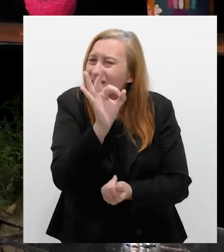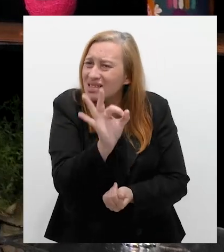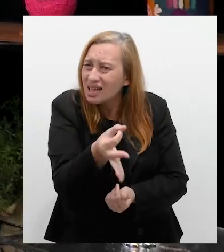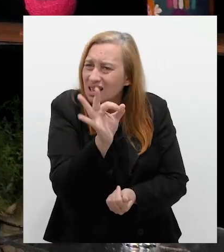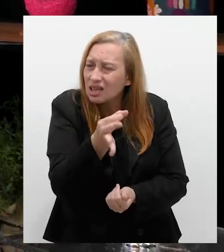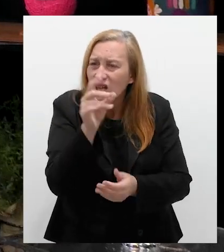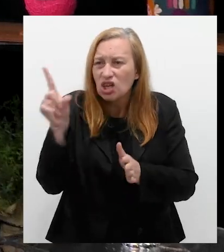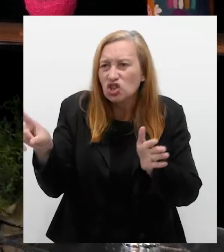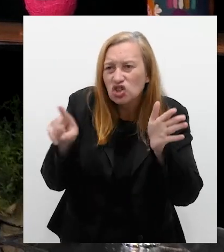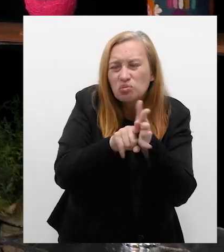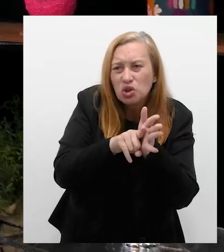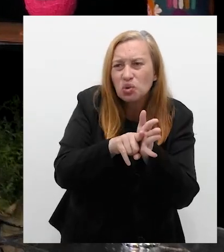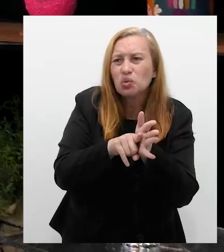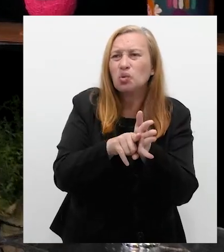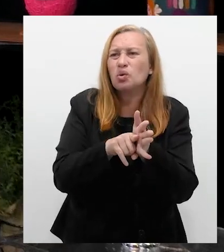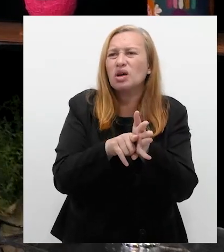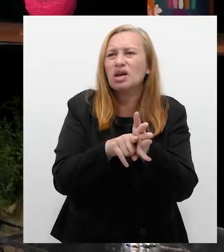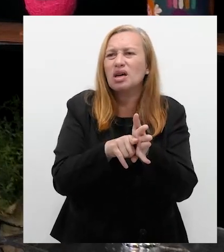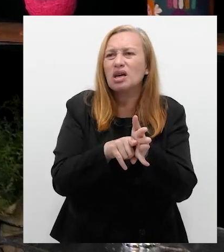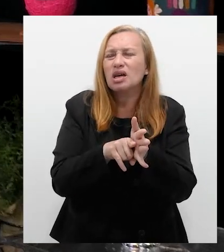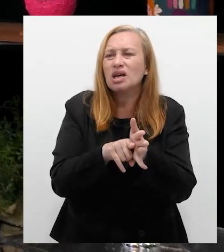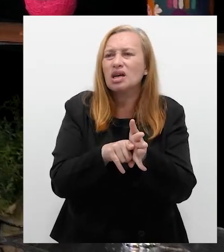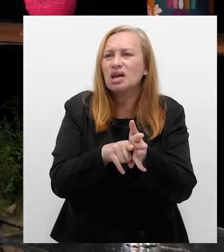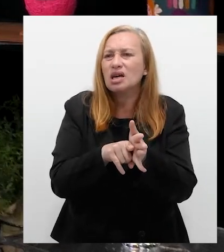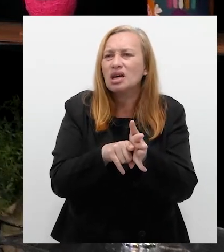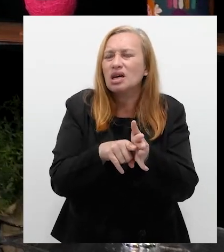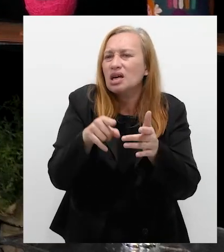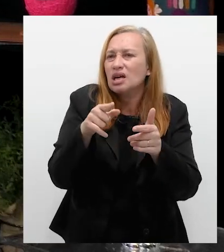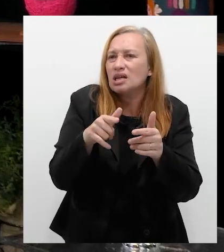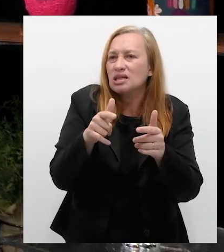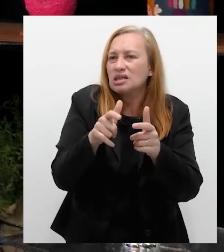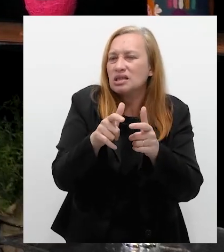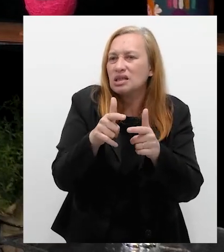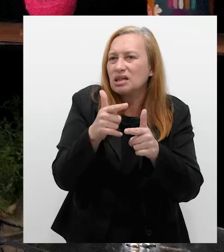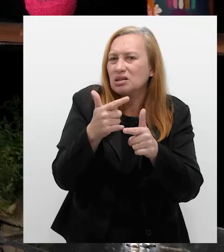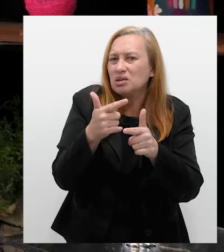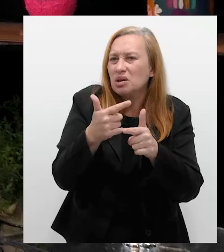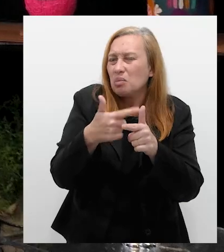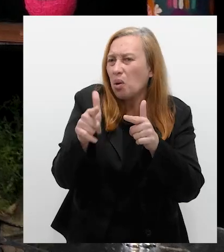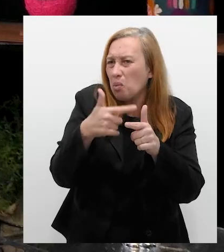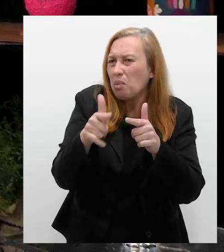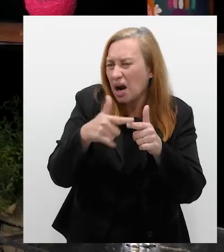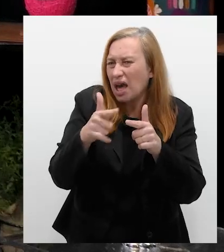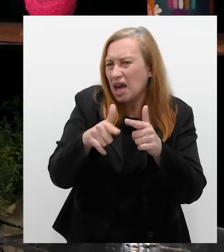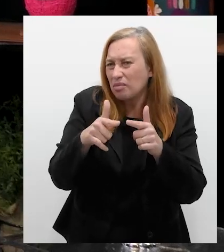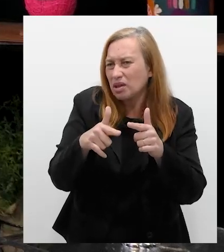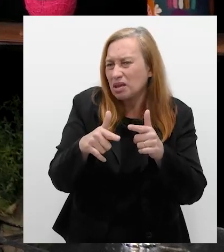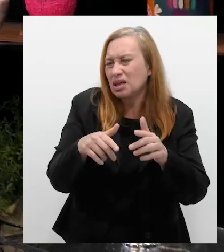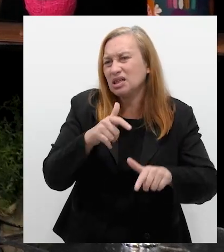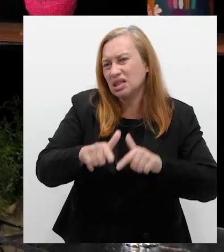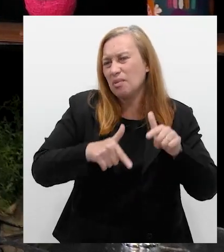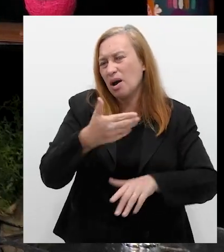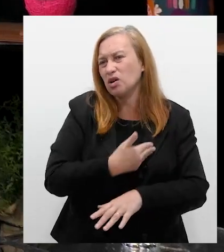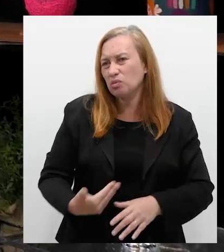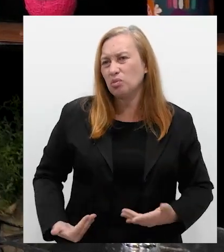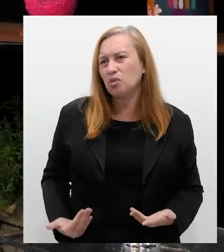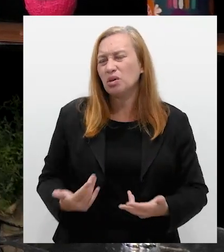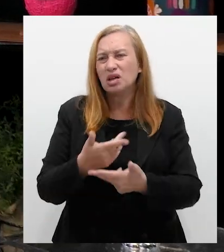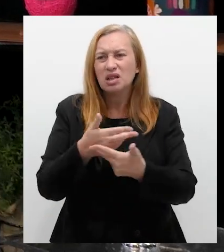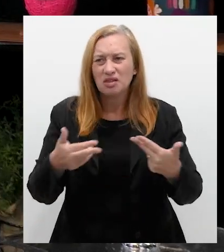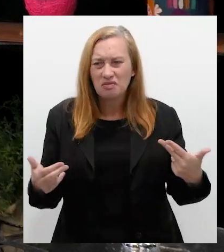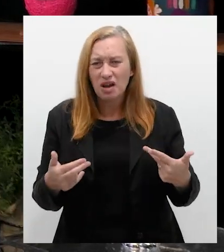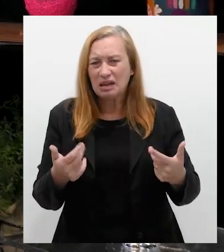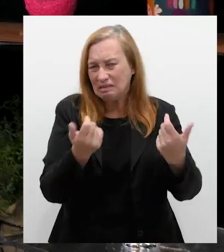forma, eles diminuem esse gargalo, né, que o serviço público tem que conter, de muita demanda, não só para odontologia, mas para todas as